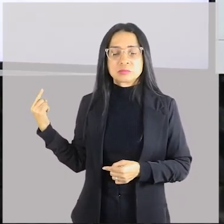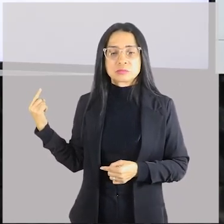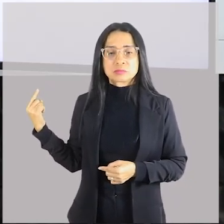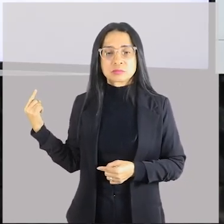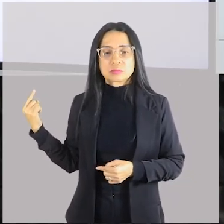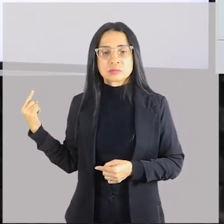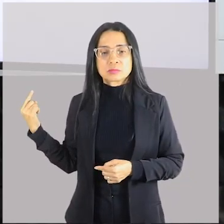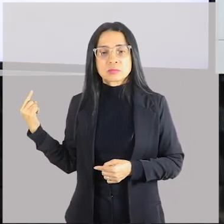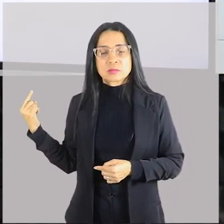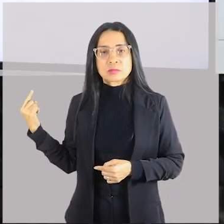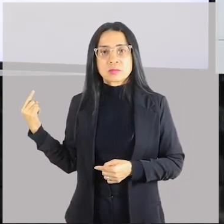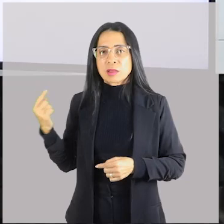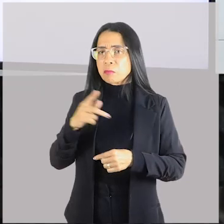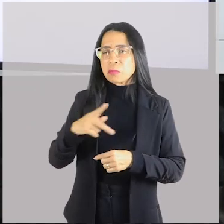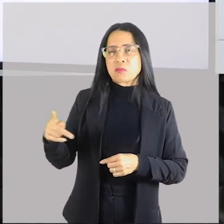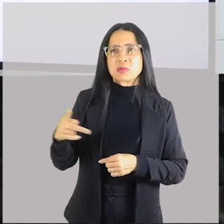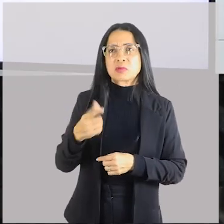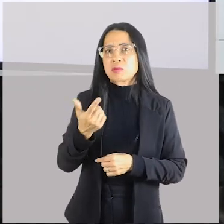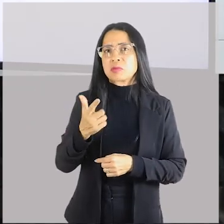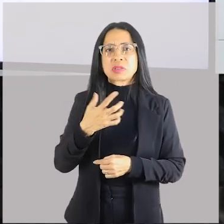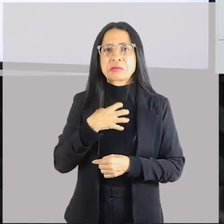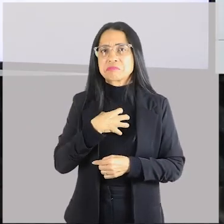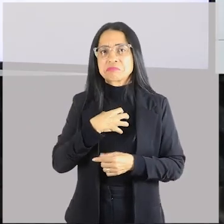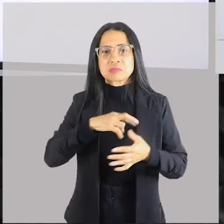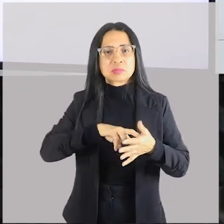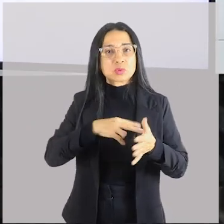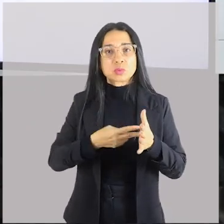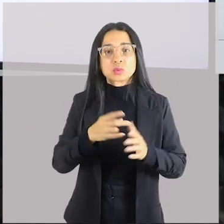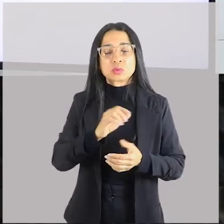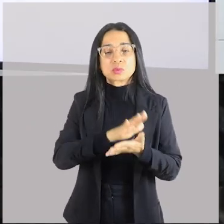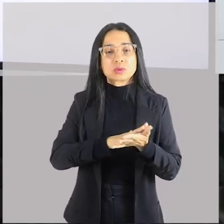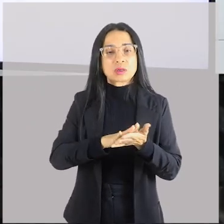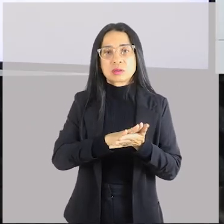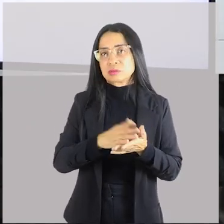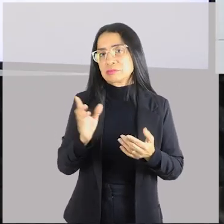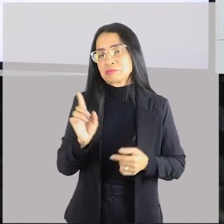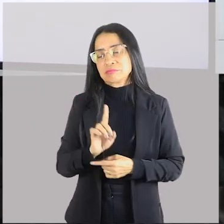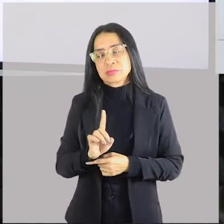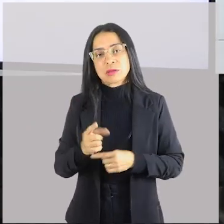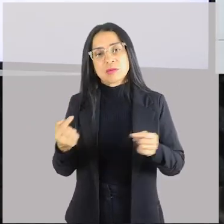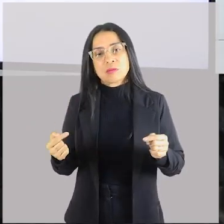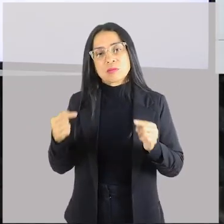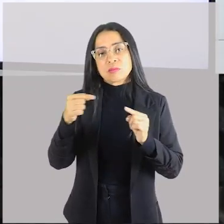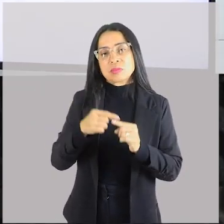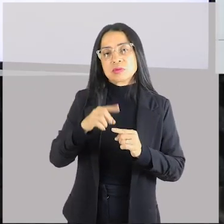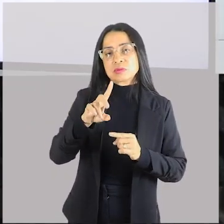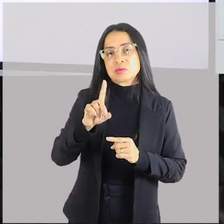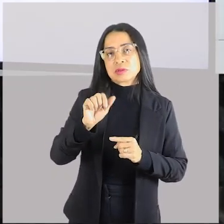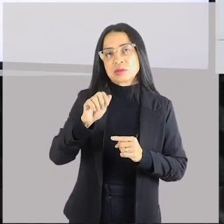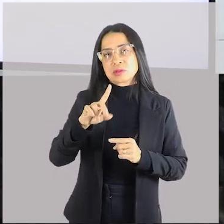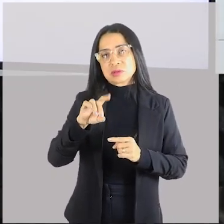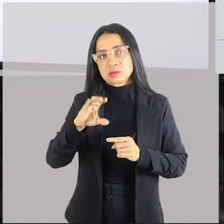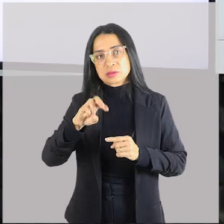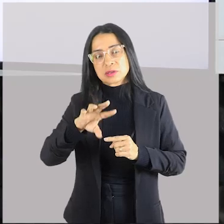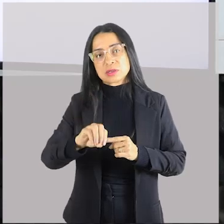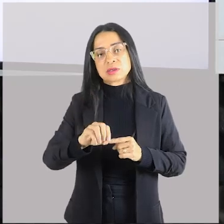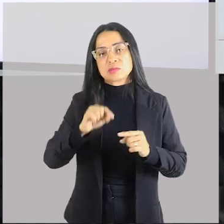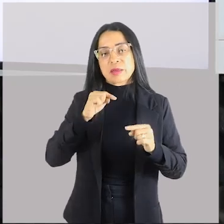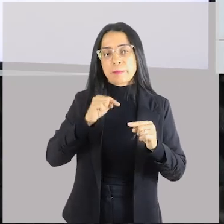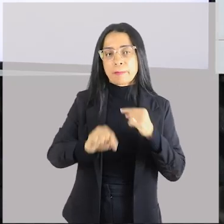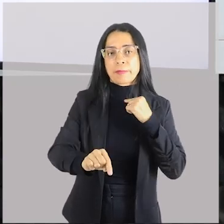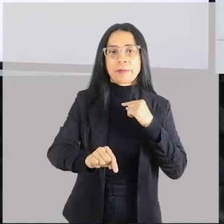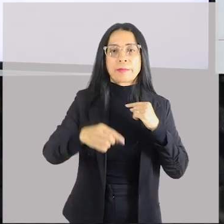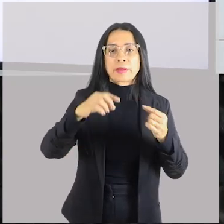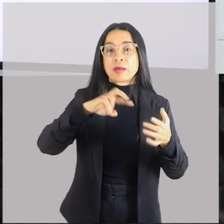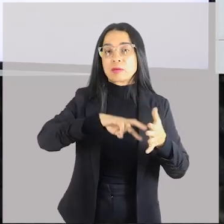professor não faz sentido nada uma Pois é o objetivo do adaiso não é fazer sentido é quebrar o sentido causar choque